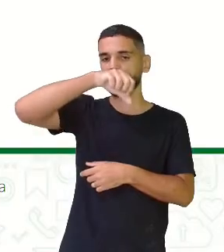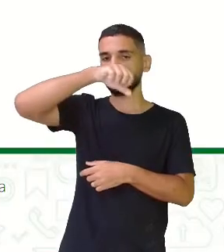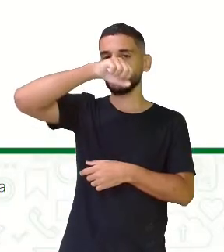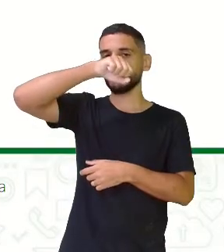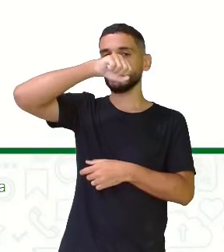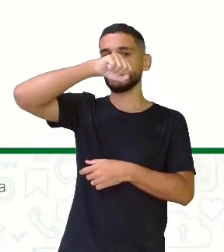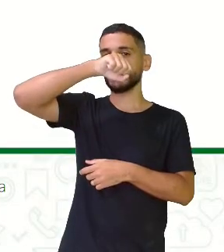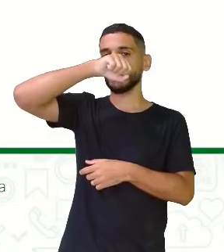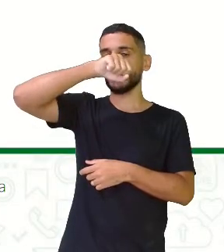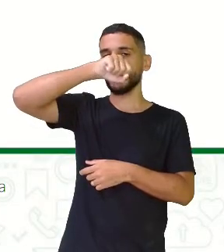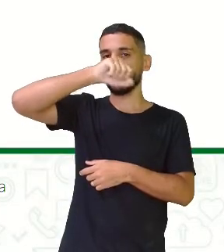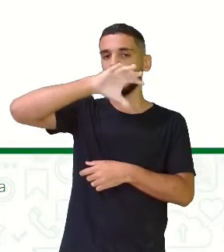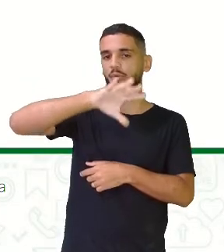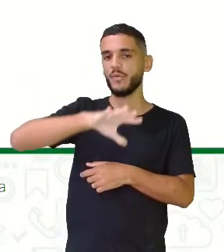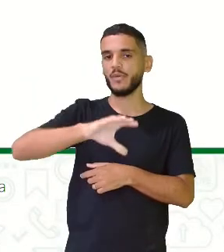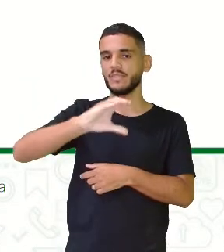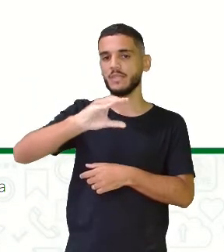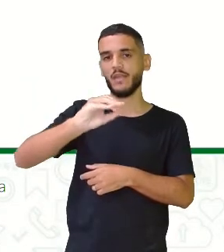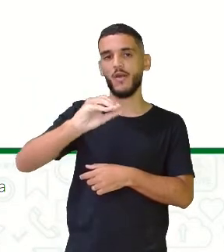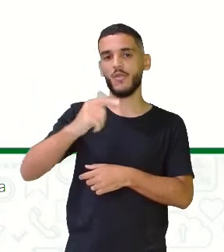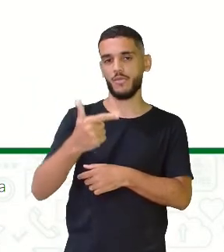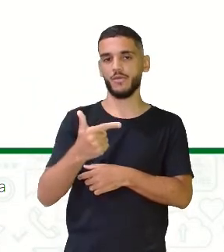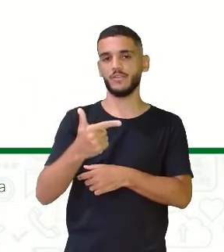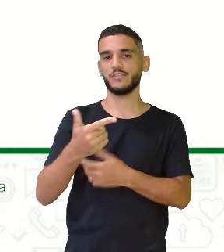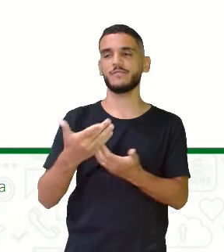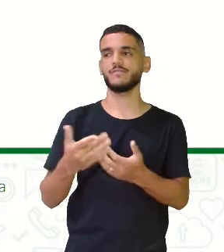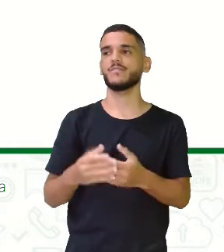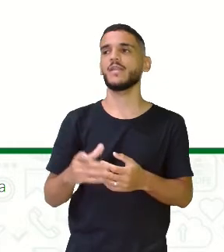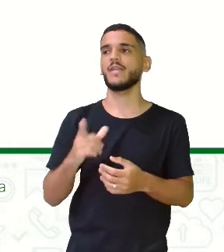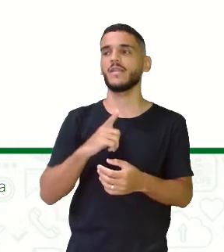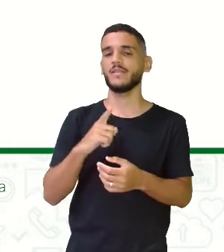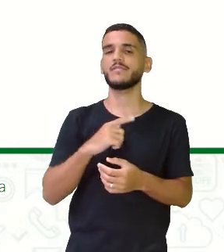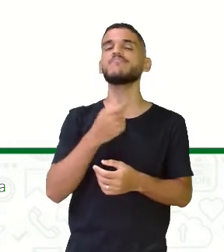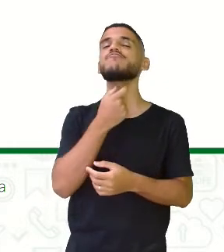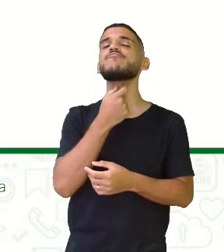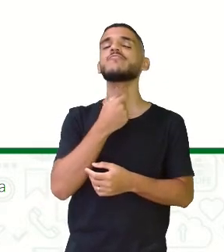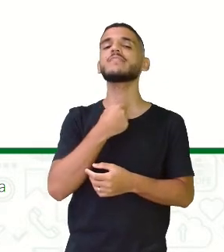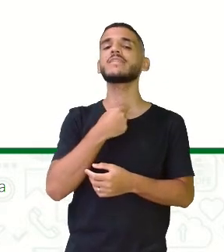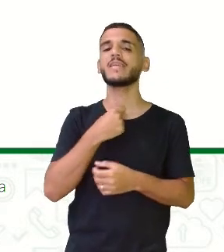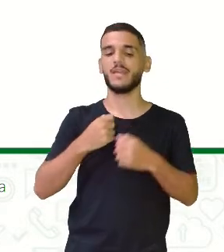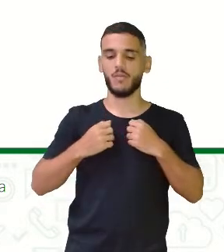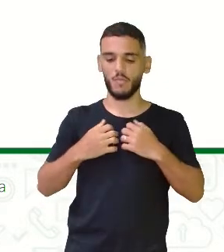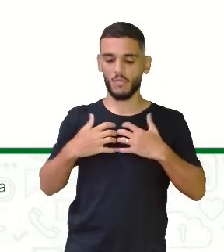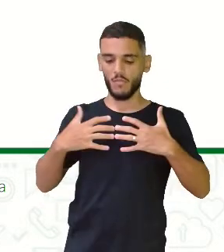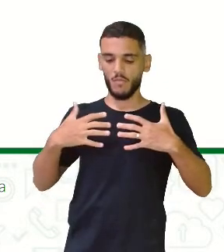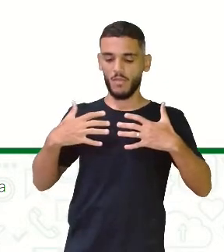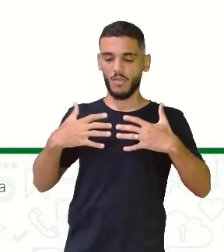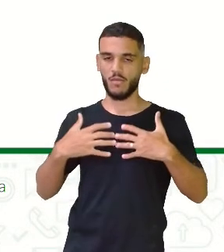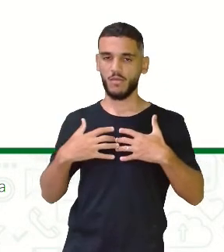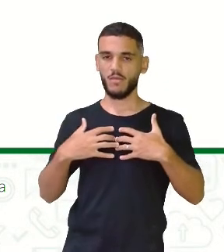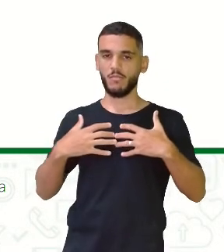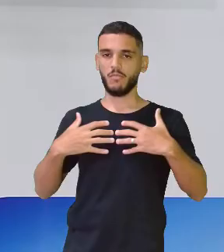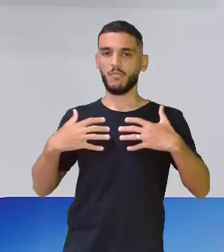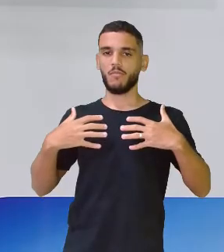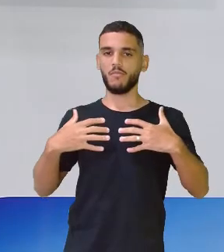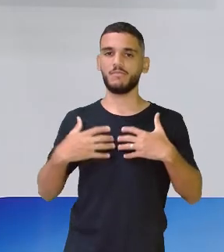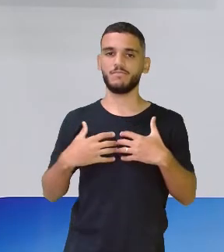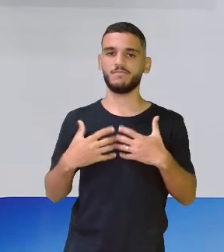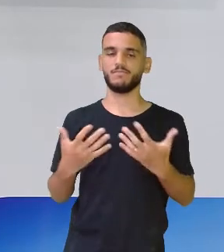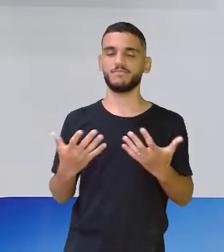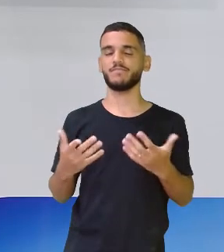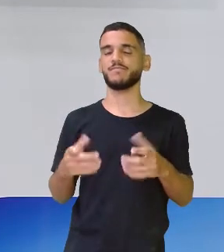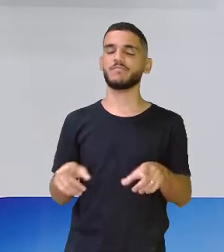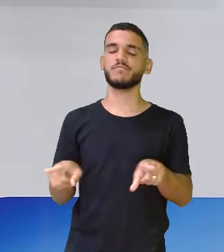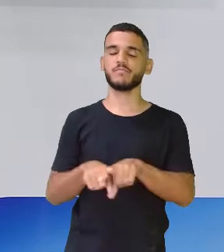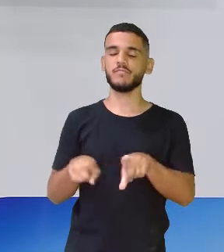desde a traqueia até os pulmões, os gânglios, né? Então, falar a respeito, todos os brônquios,